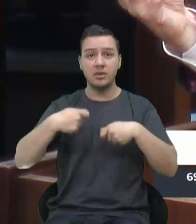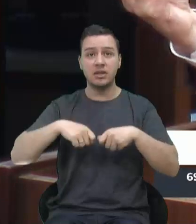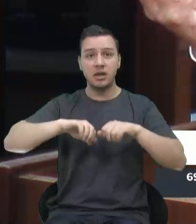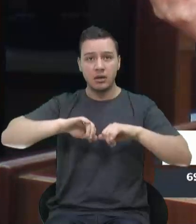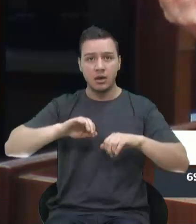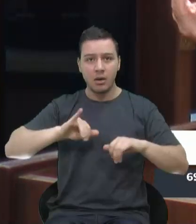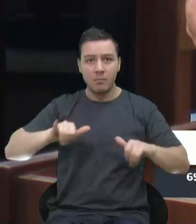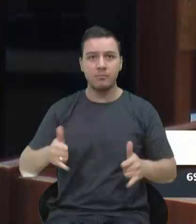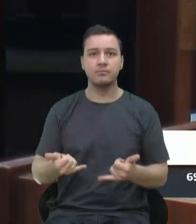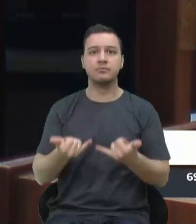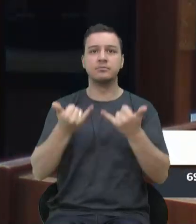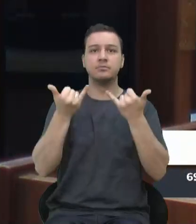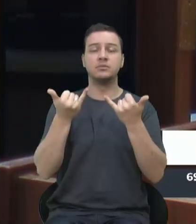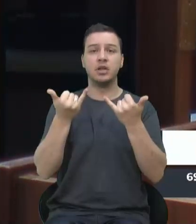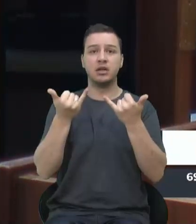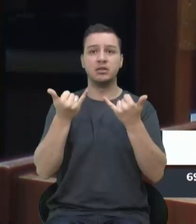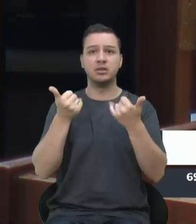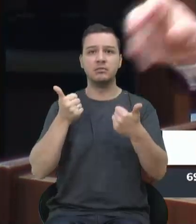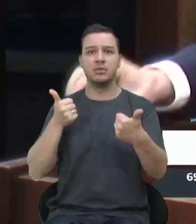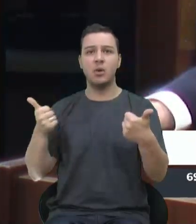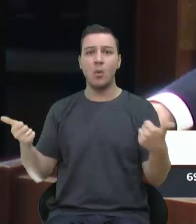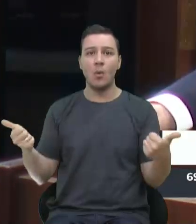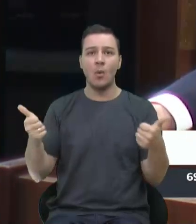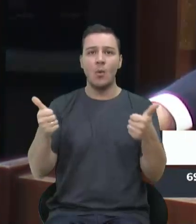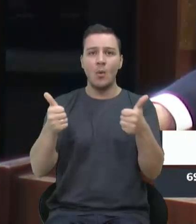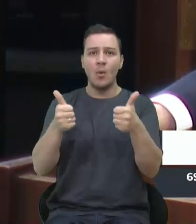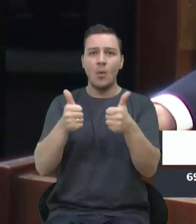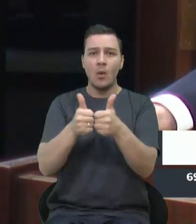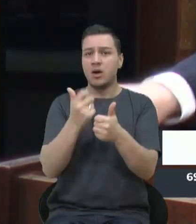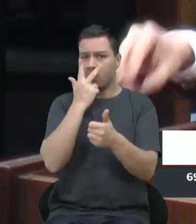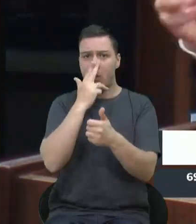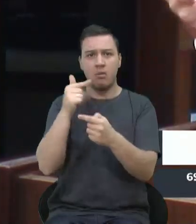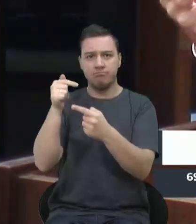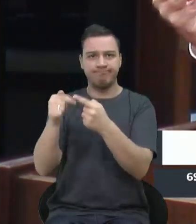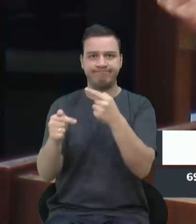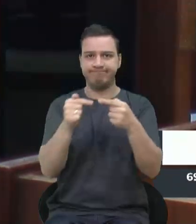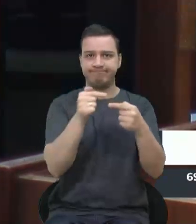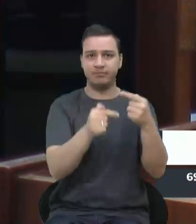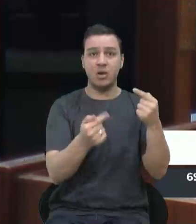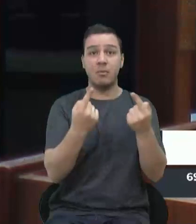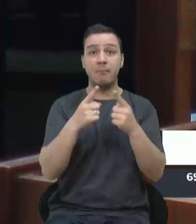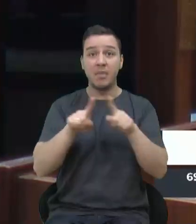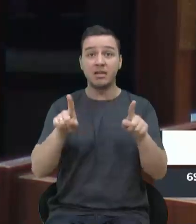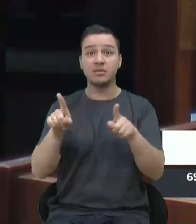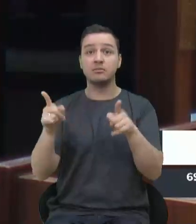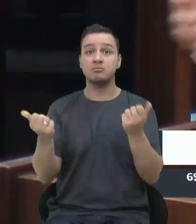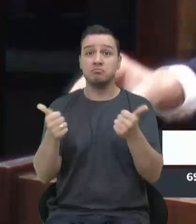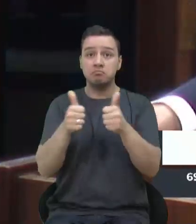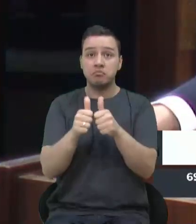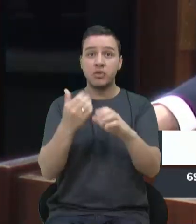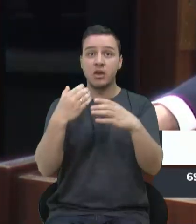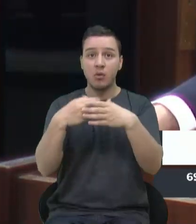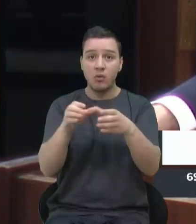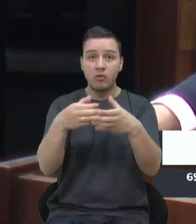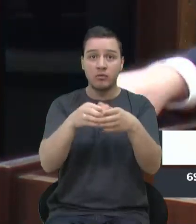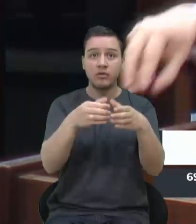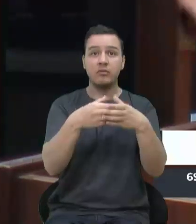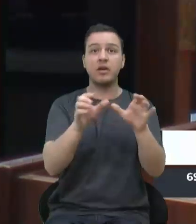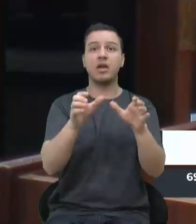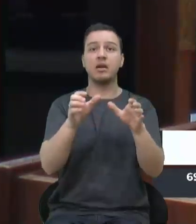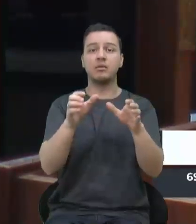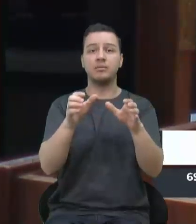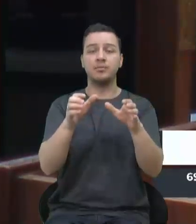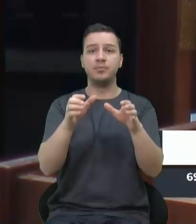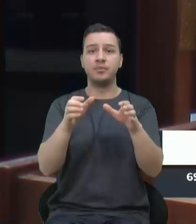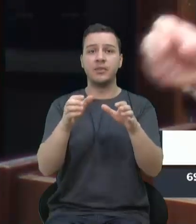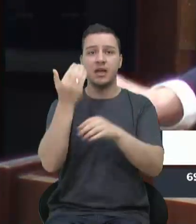de nos aproximarmos, ainda que na divergência, de conseguirmos conviver com a tolerância, de